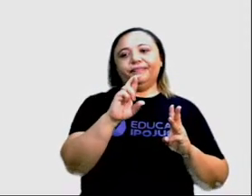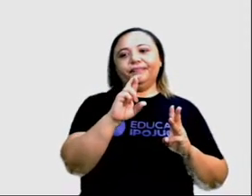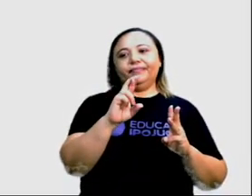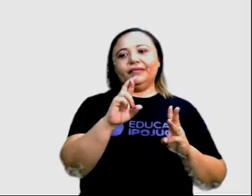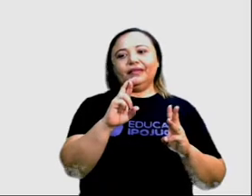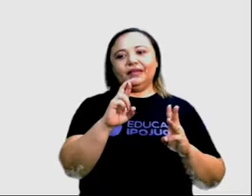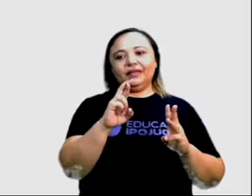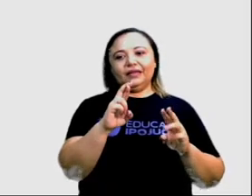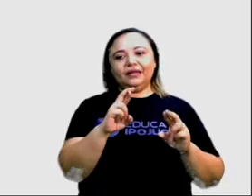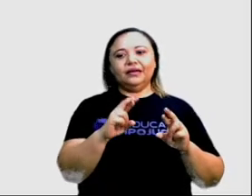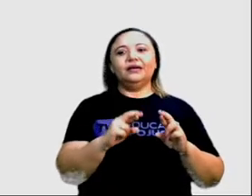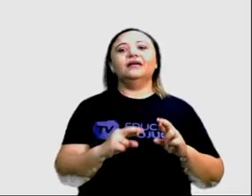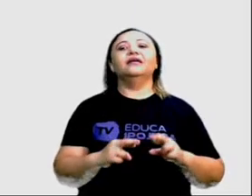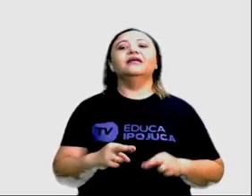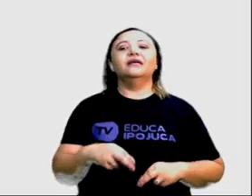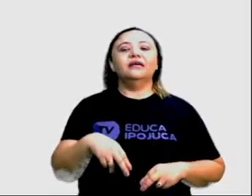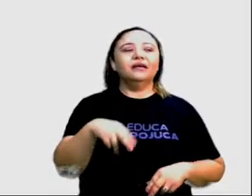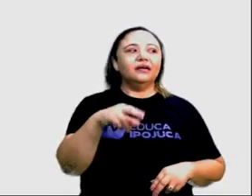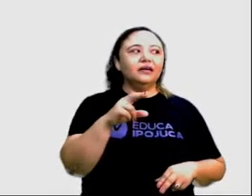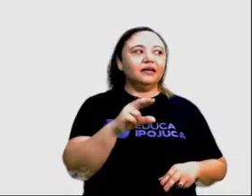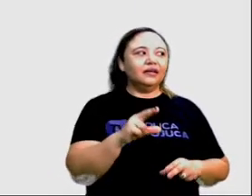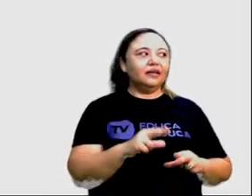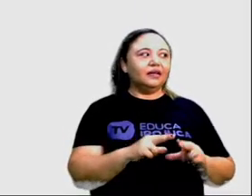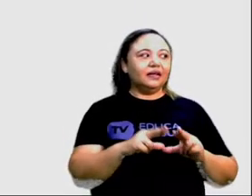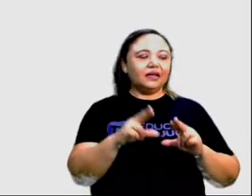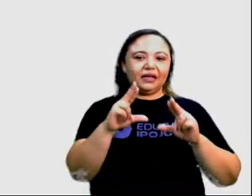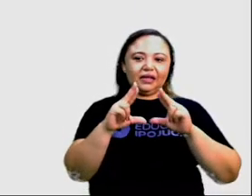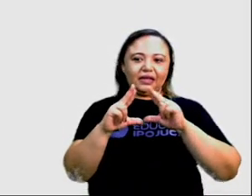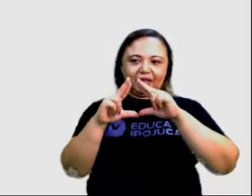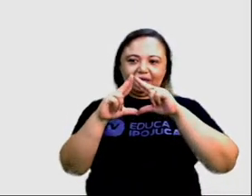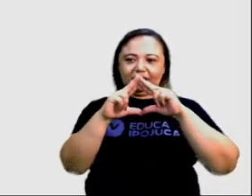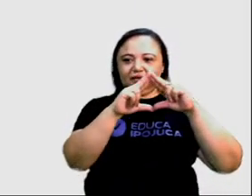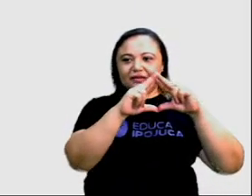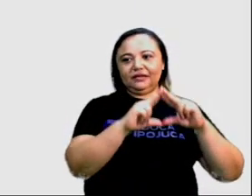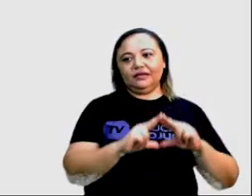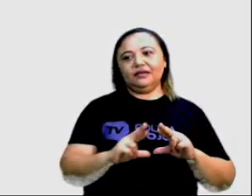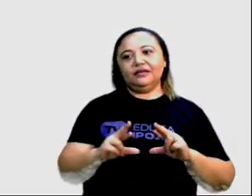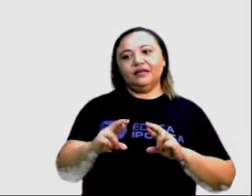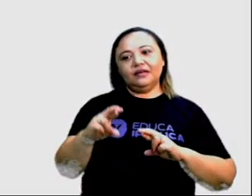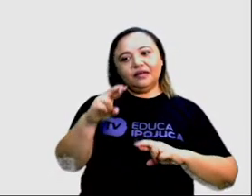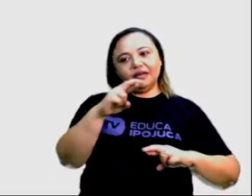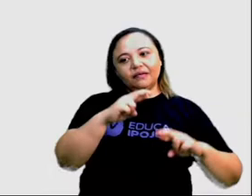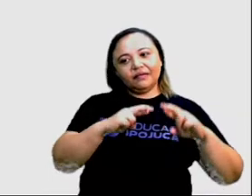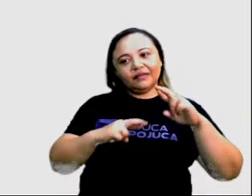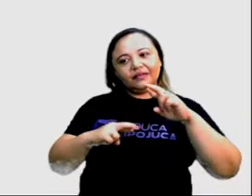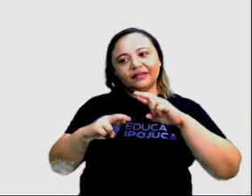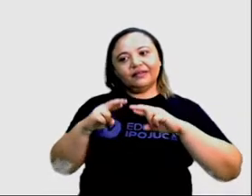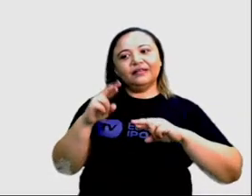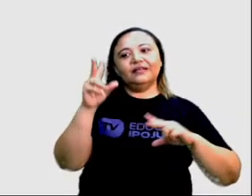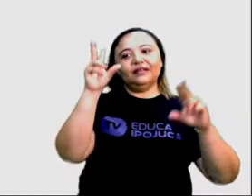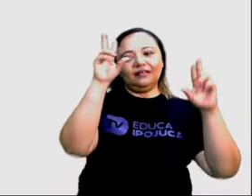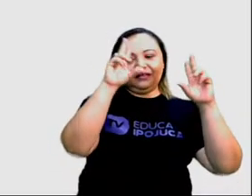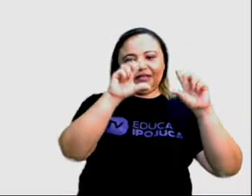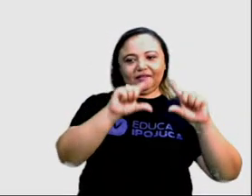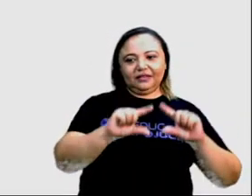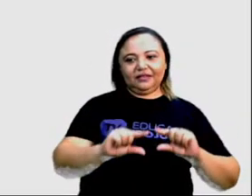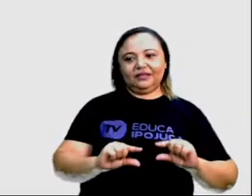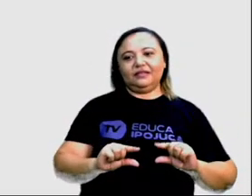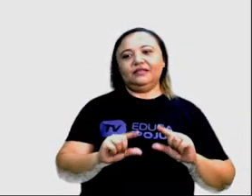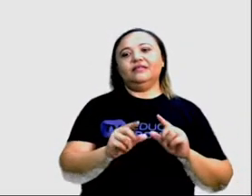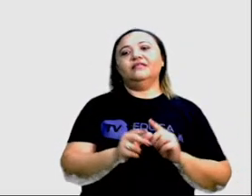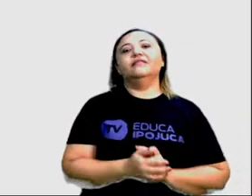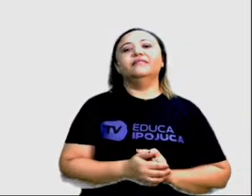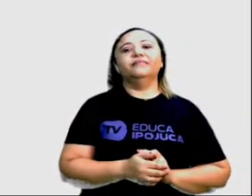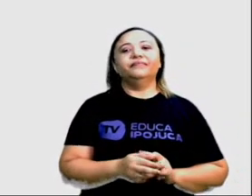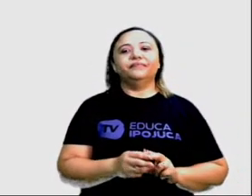R's? Ou aquele, né, que a gente fala: reciclagem, reutilização e redução. Como assim?